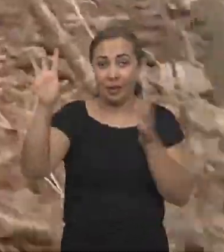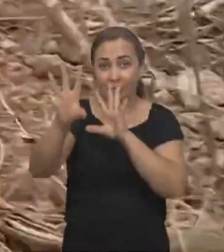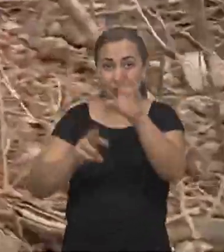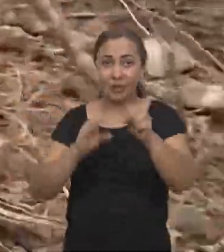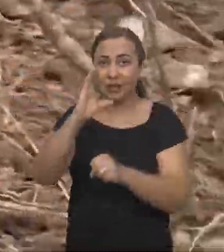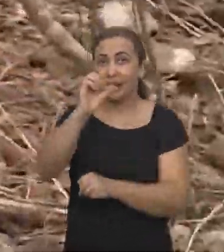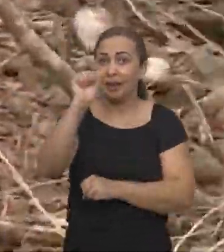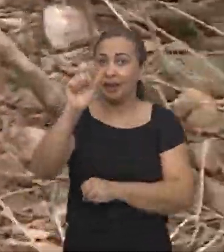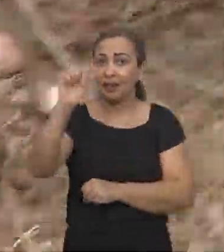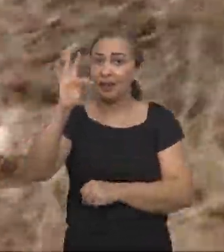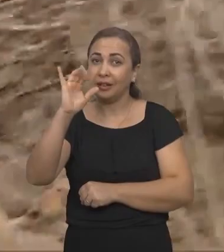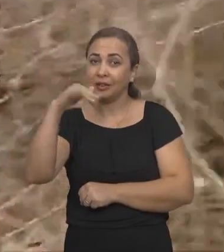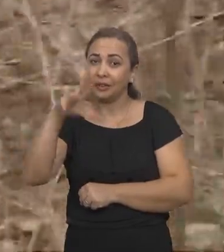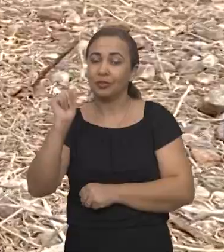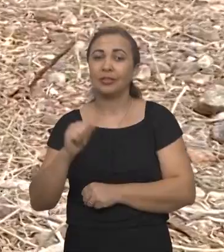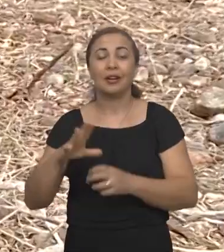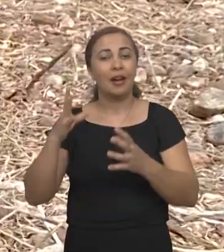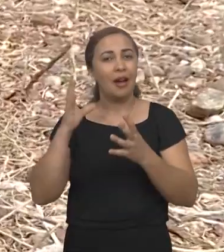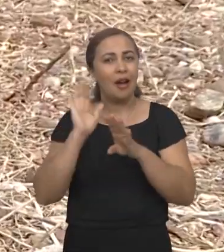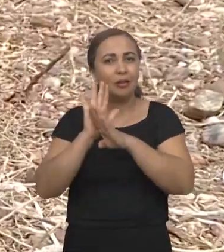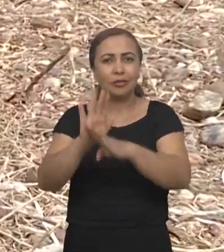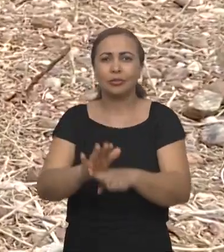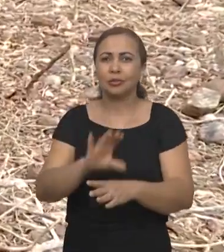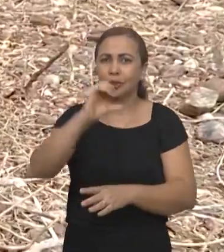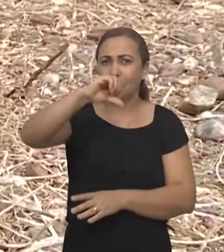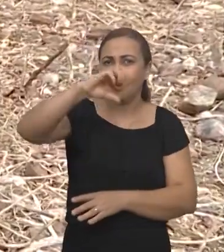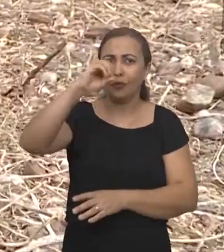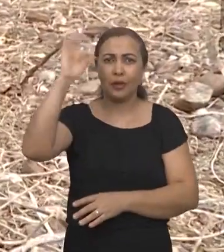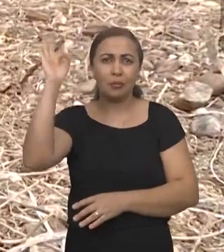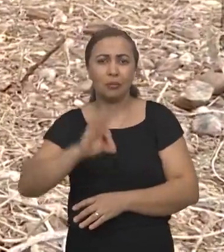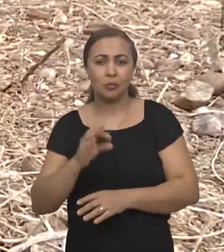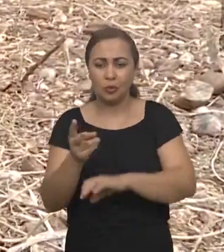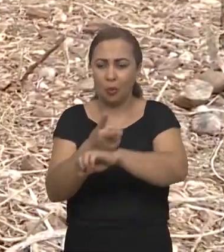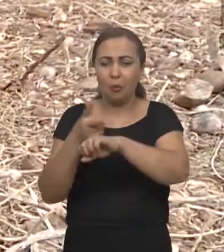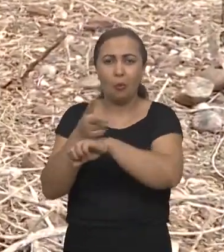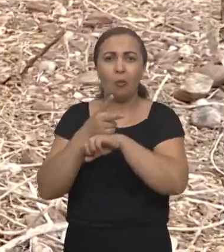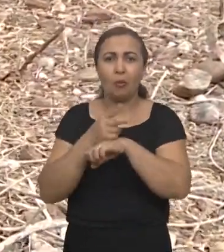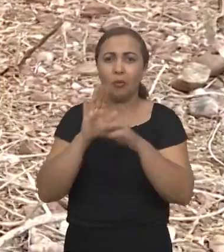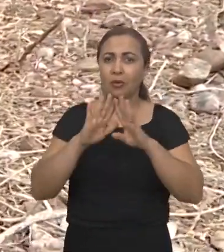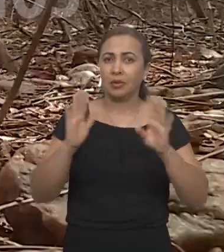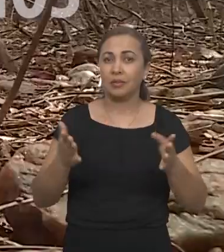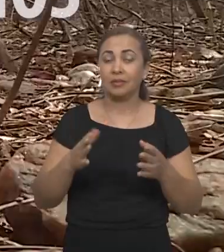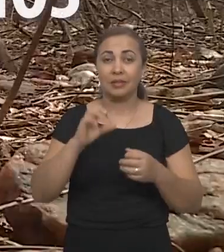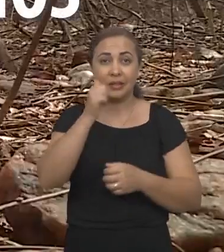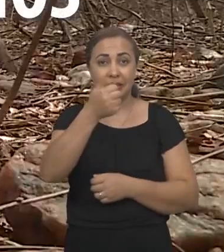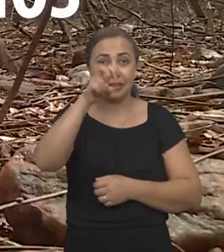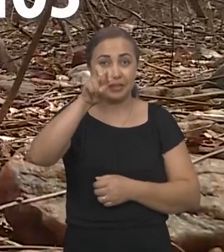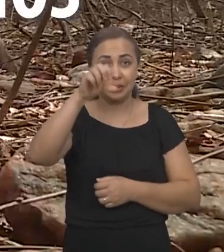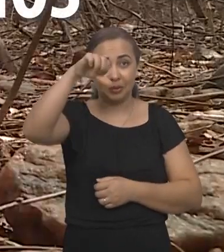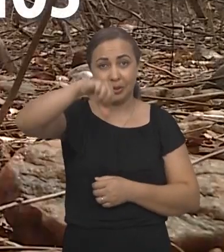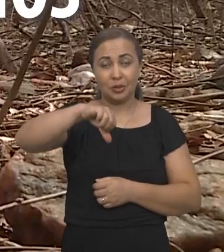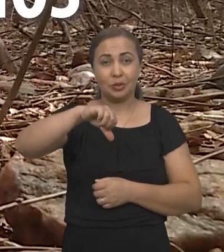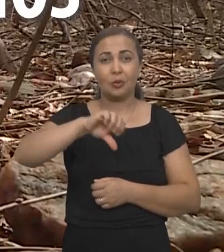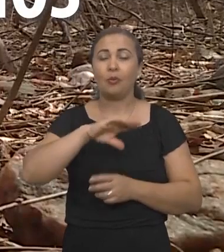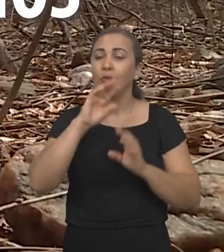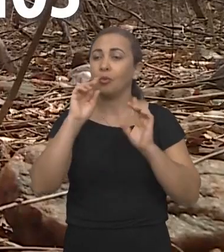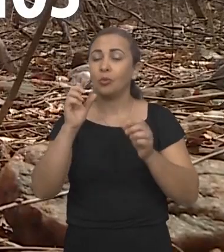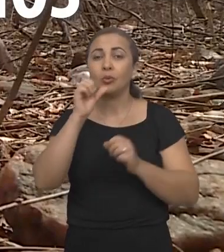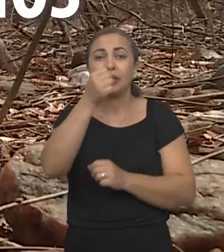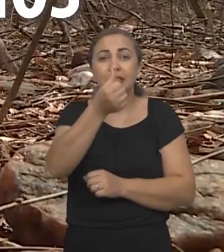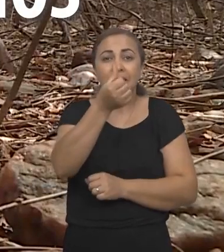da Caatinga atende 90% da procura. Como consequência, 159